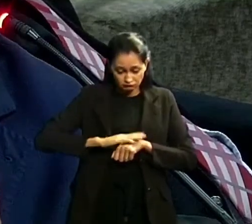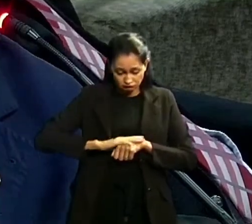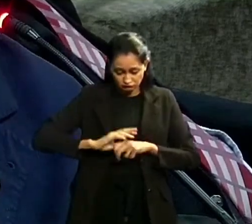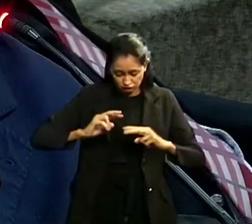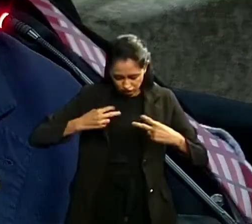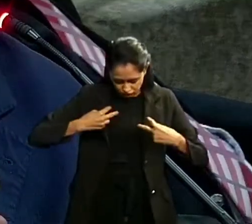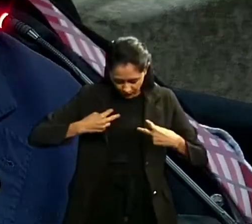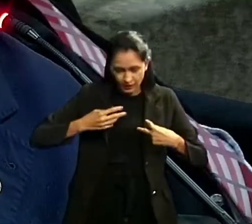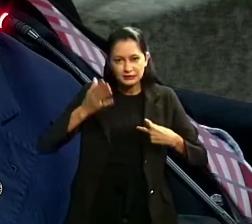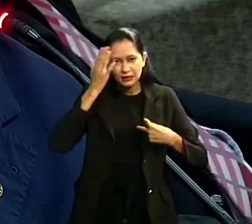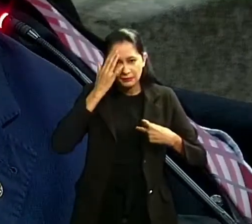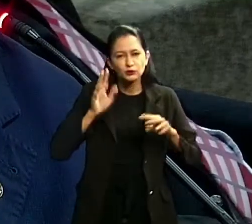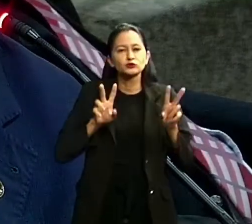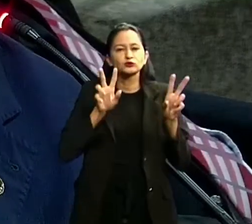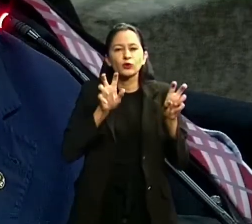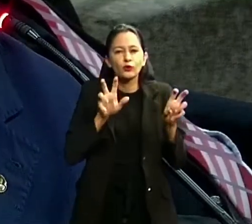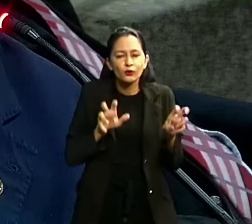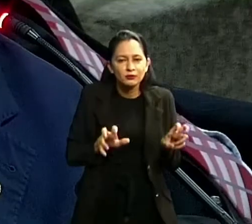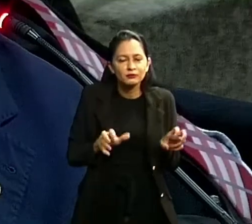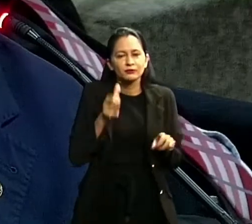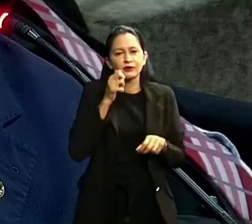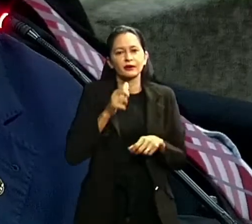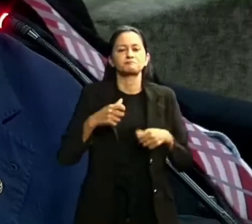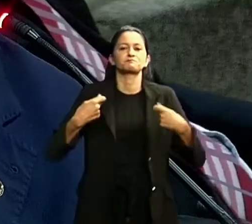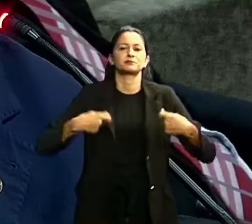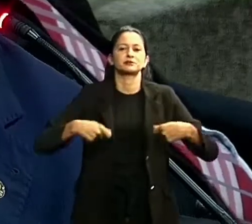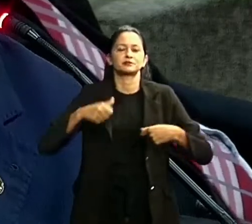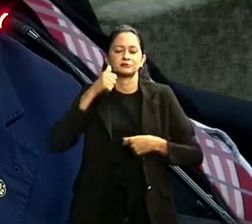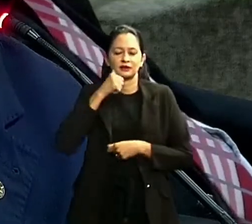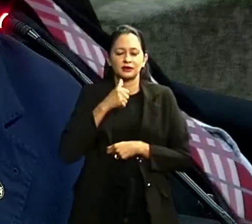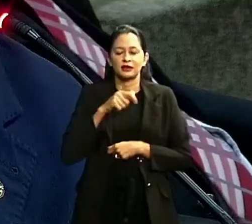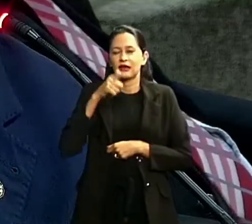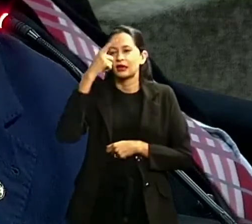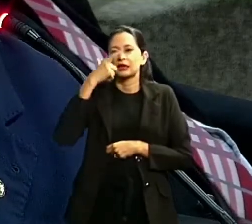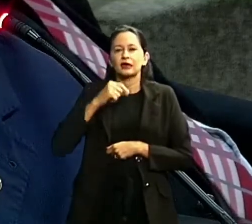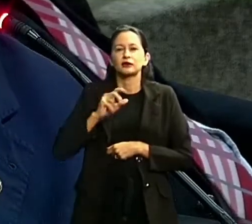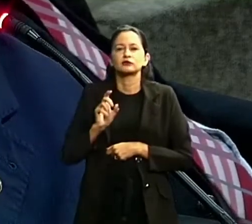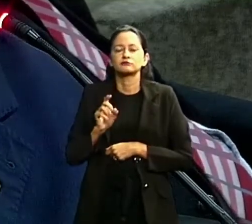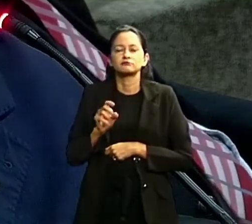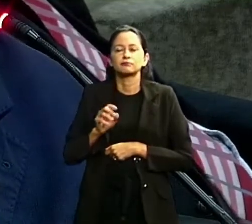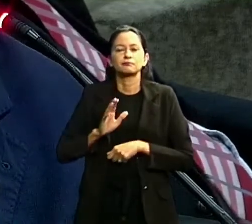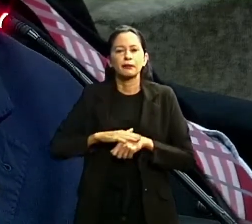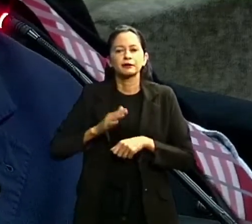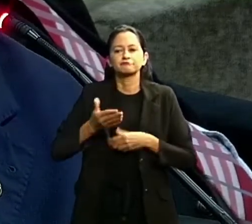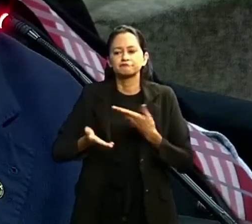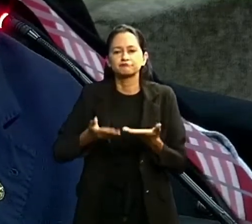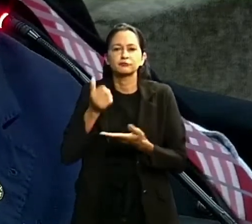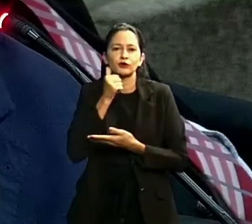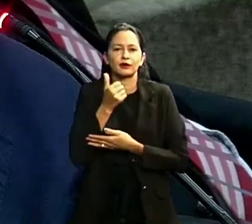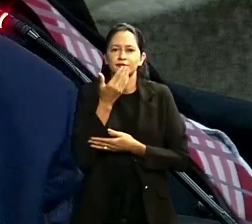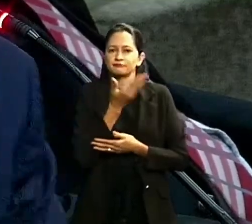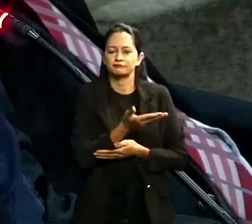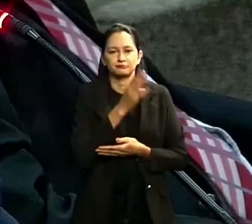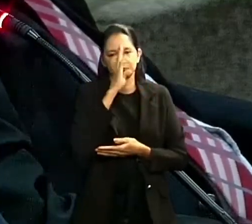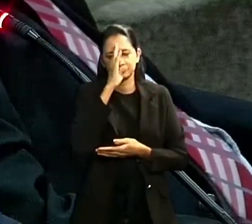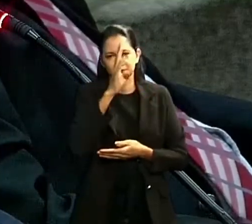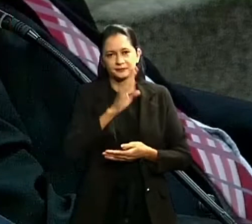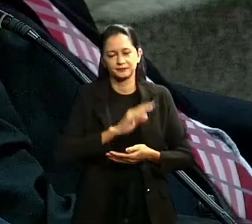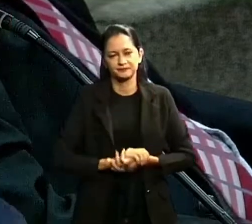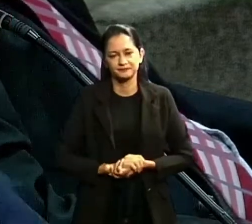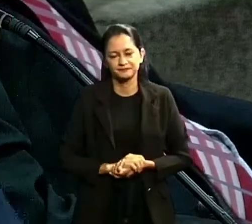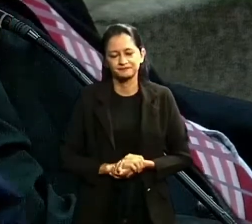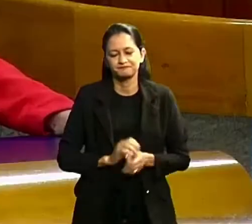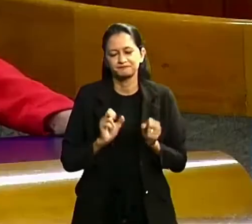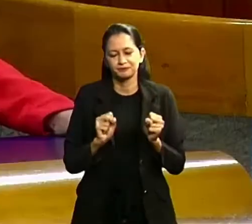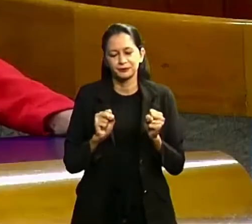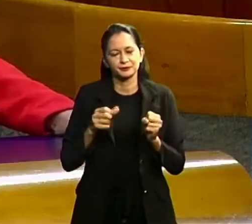coisa: respeito. O resto, quem fala bem de mulher é mulher. Por isso que eu quero continuar ouvindo Vossa Excelência.